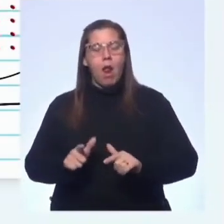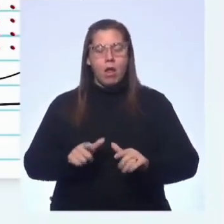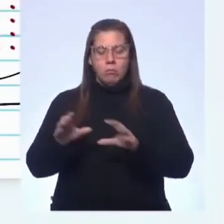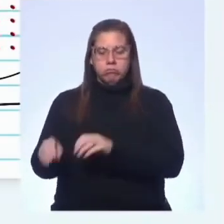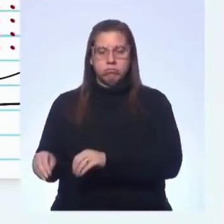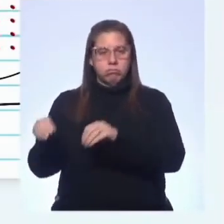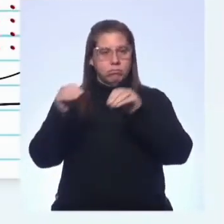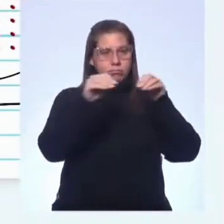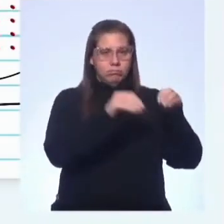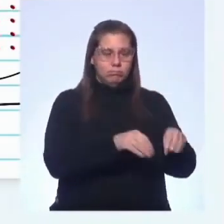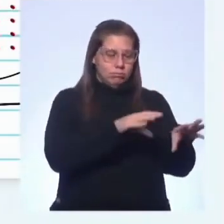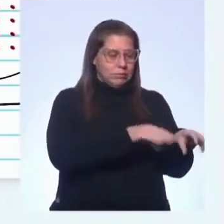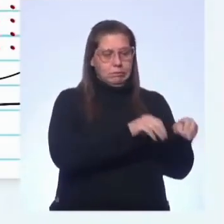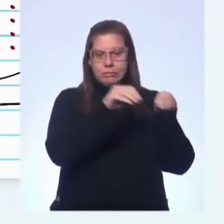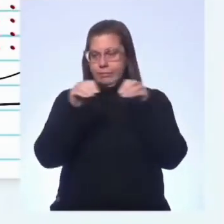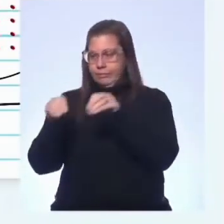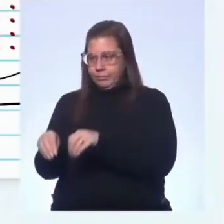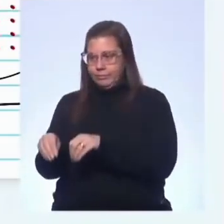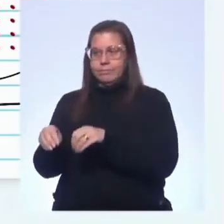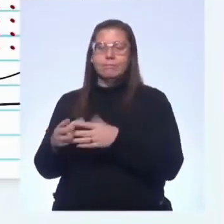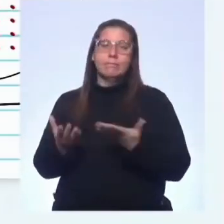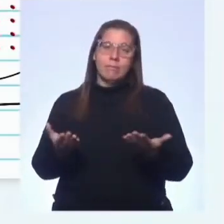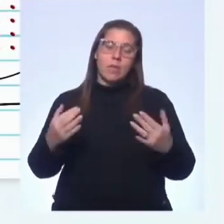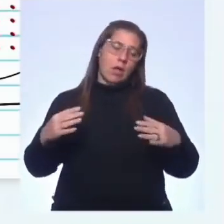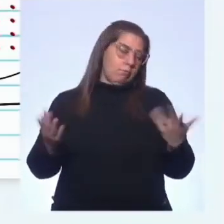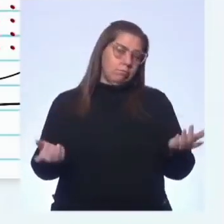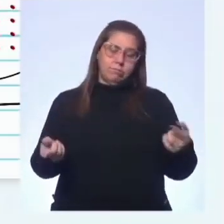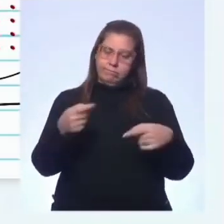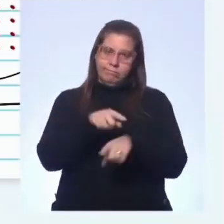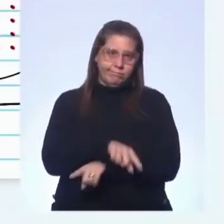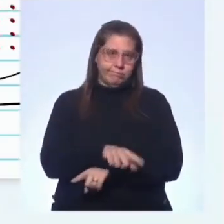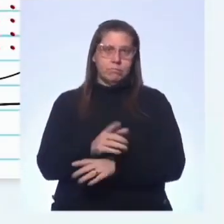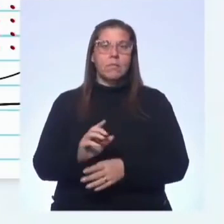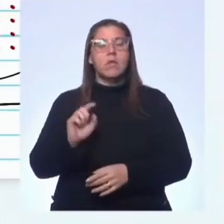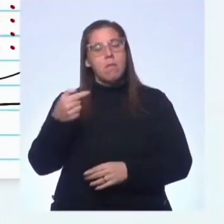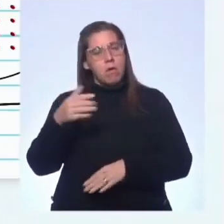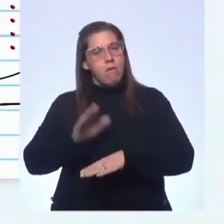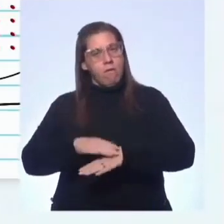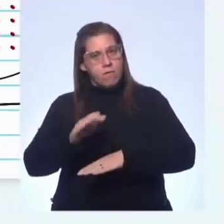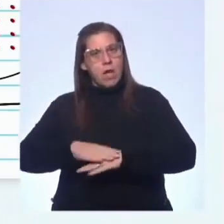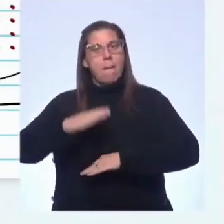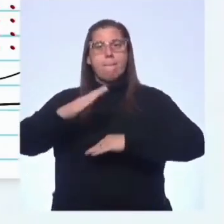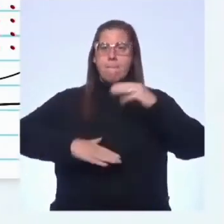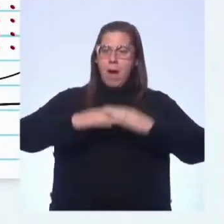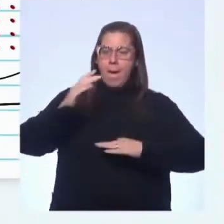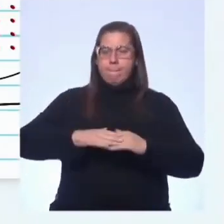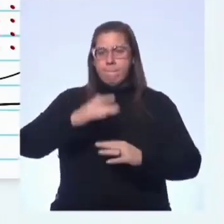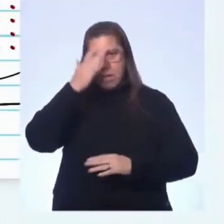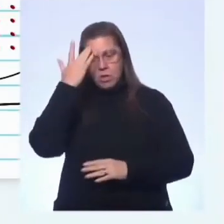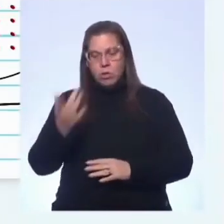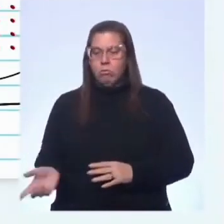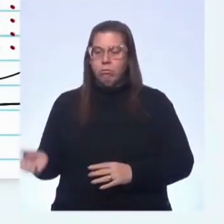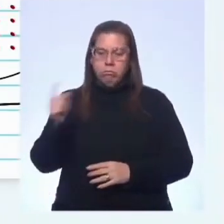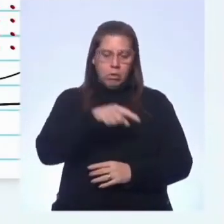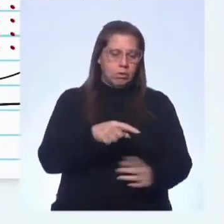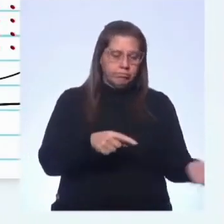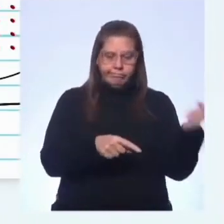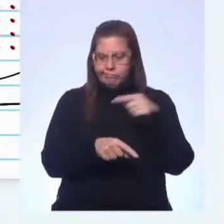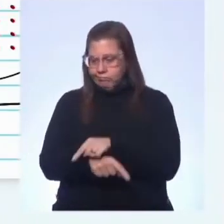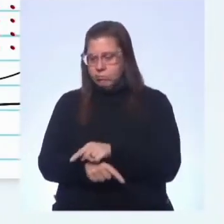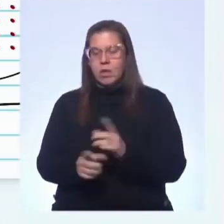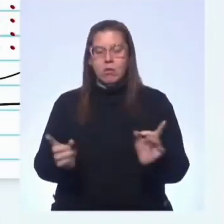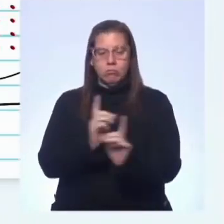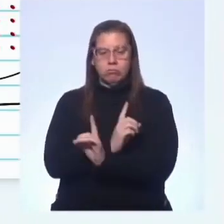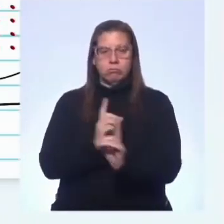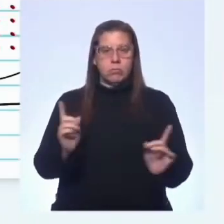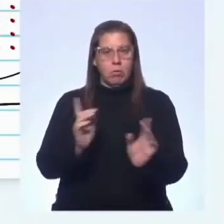deslocando para trabalhar e ou estudar em B, e vice-versa. Após realizarem suas tarefas, essas pessoas retornam às suas cidades de origem, o que